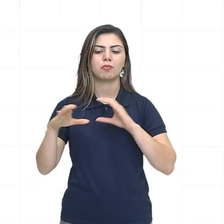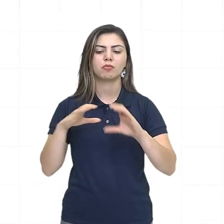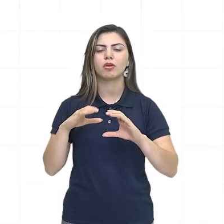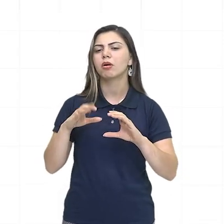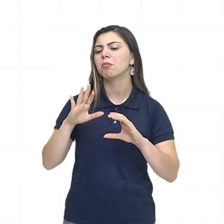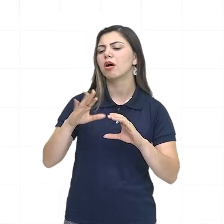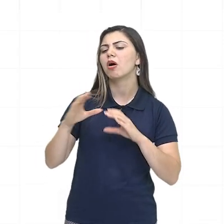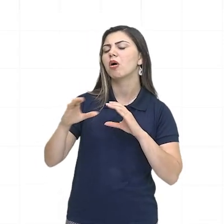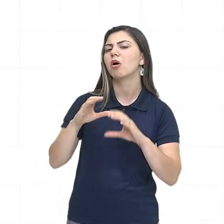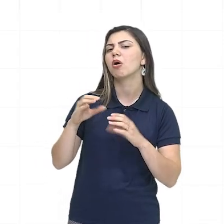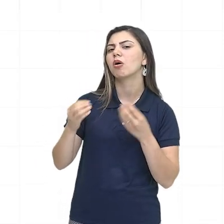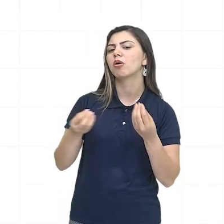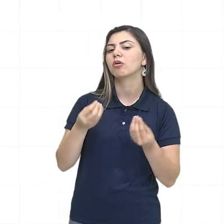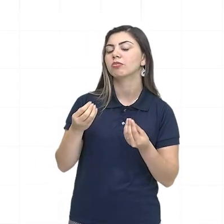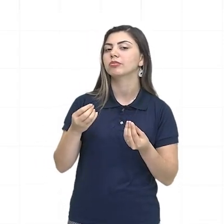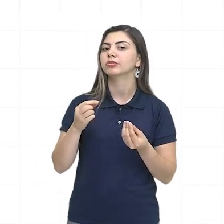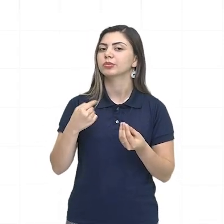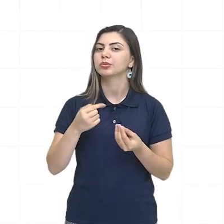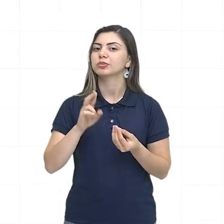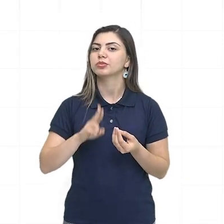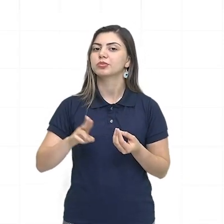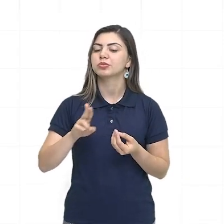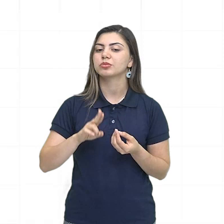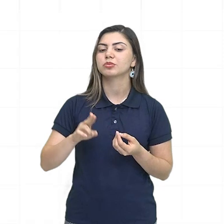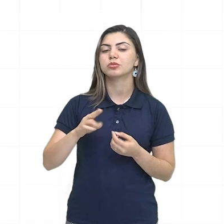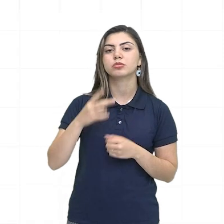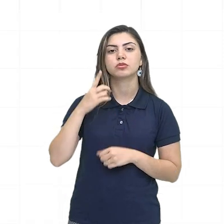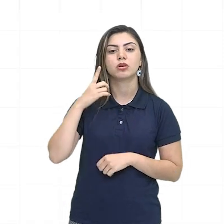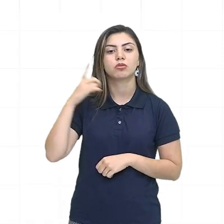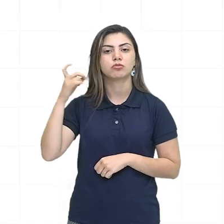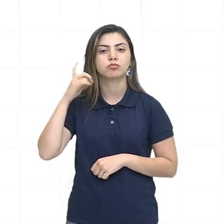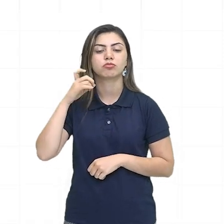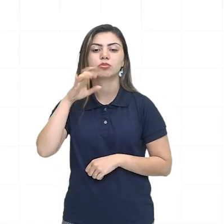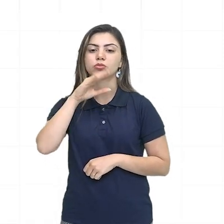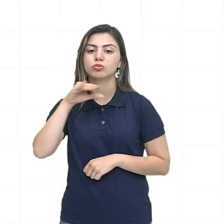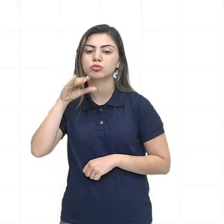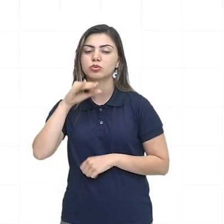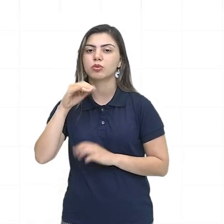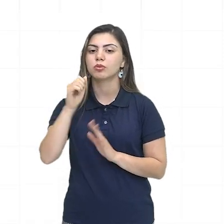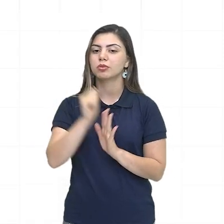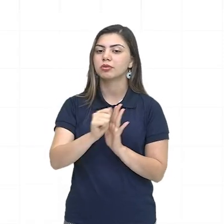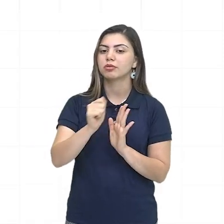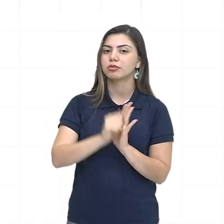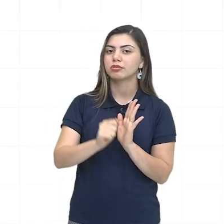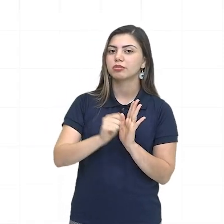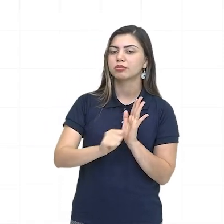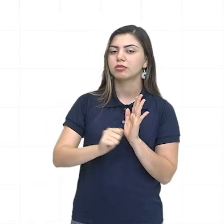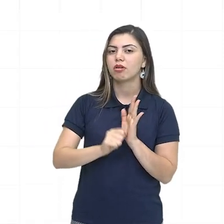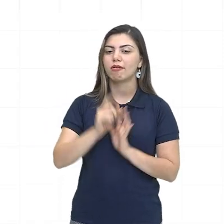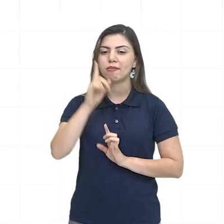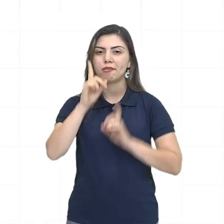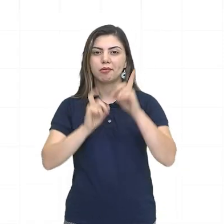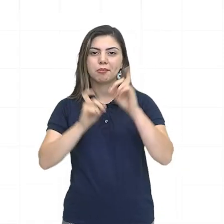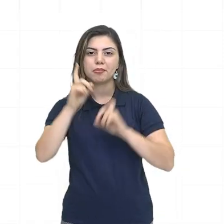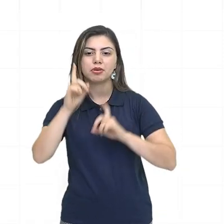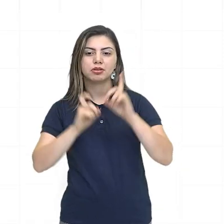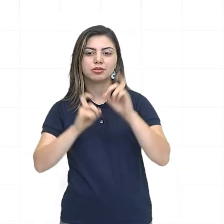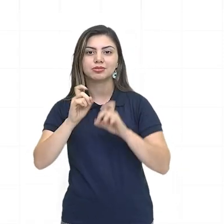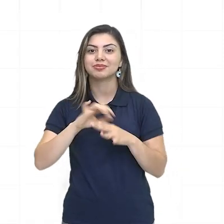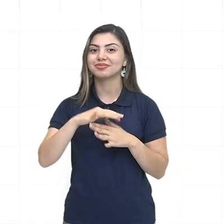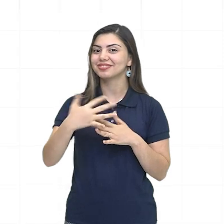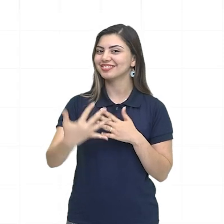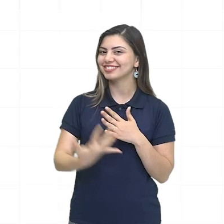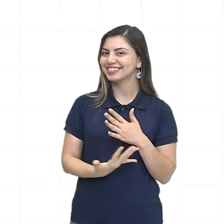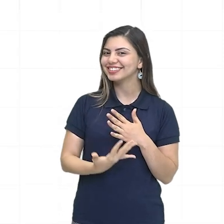comunicar, ele utiliza alguns símbolos, os sons, as escritas, as feições,